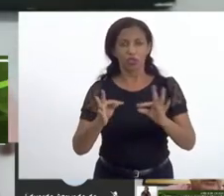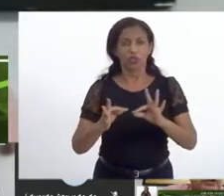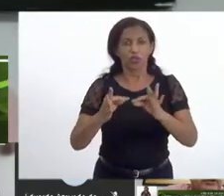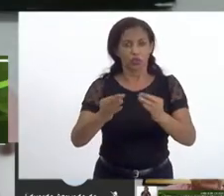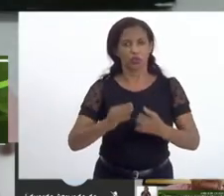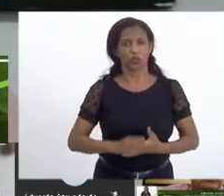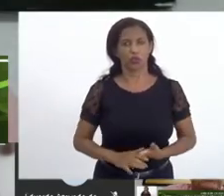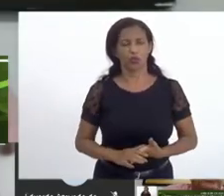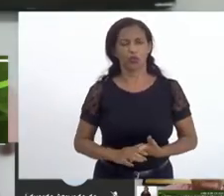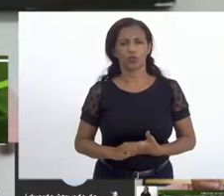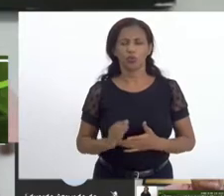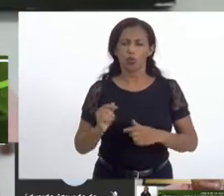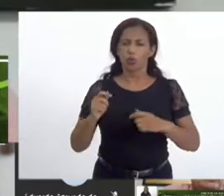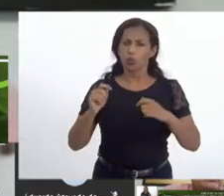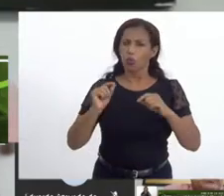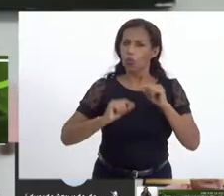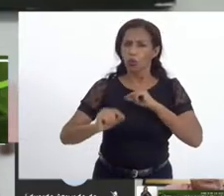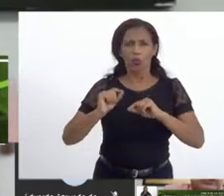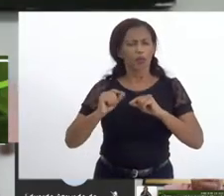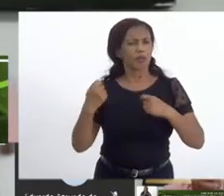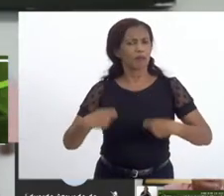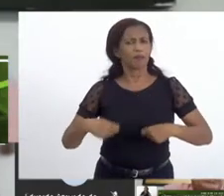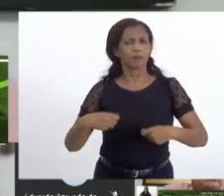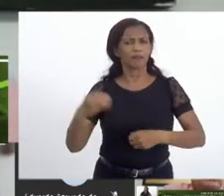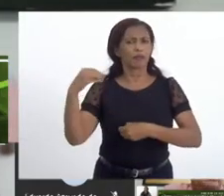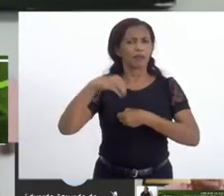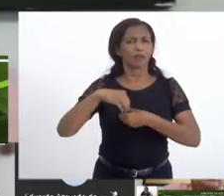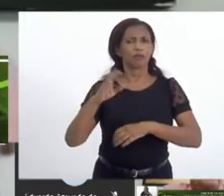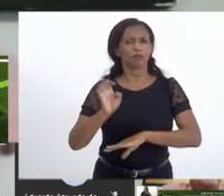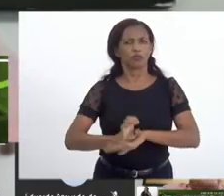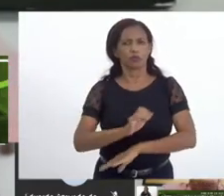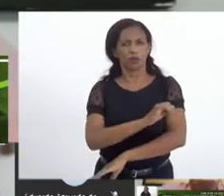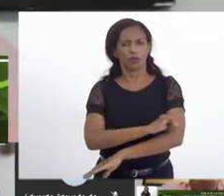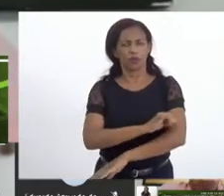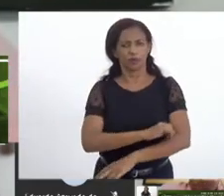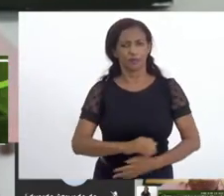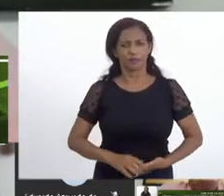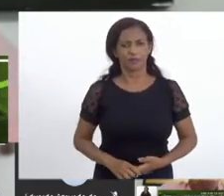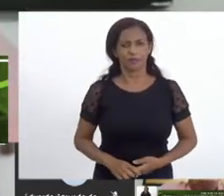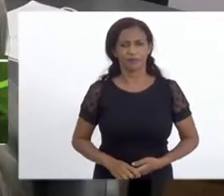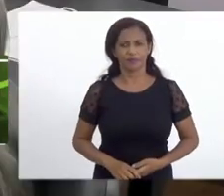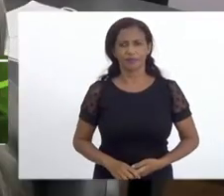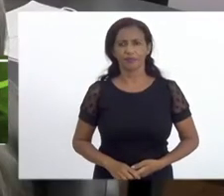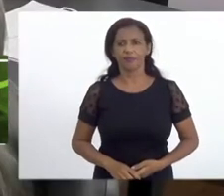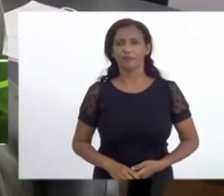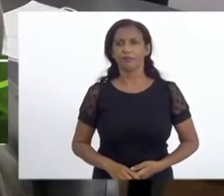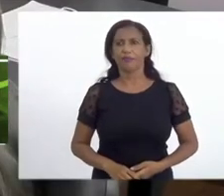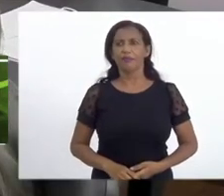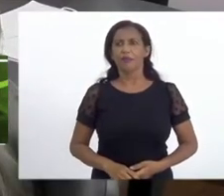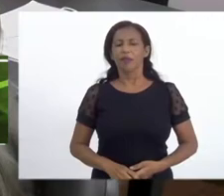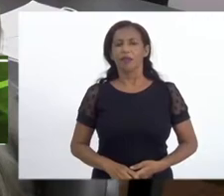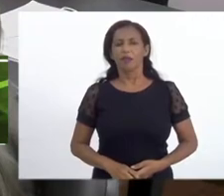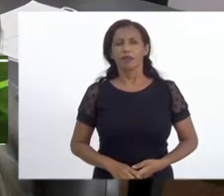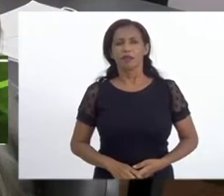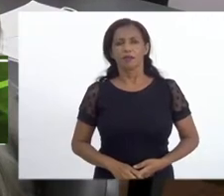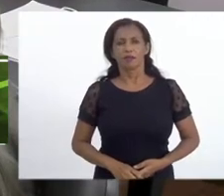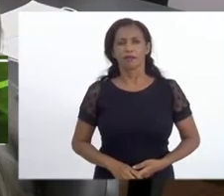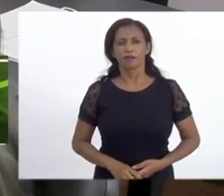senhores, naquilo que for necessário dentro do estado do Rio de Janeiro. Posso usar a palavra, presidente, só para complementar?